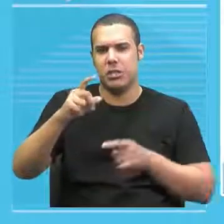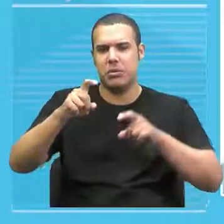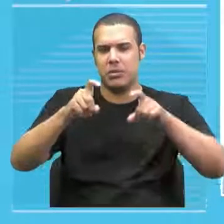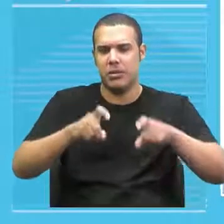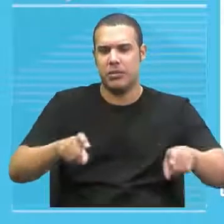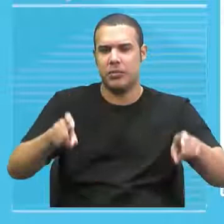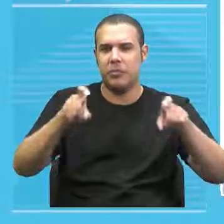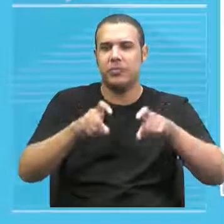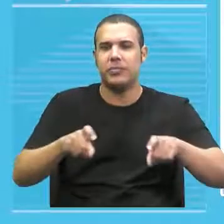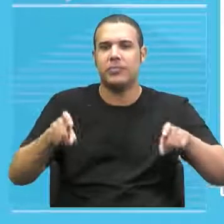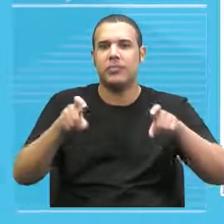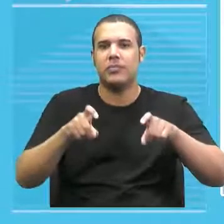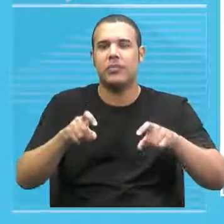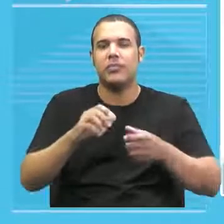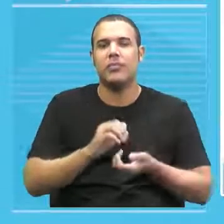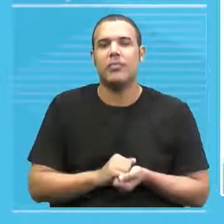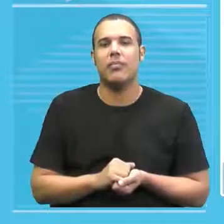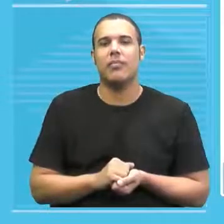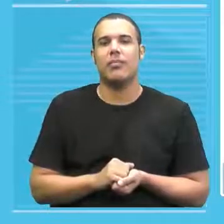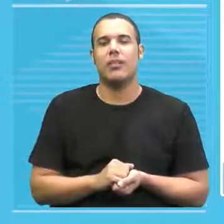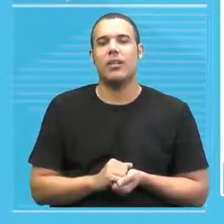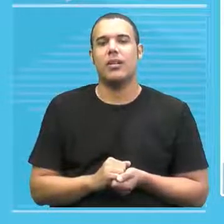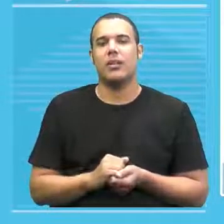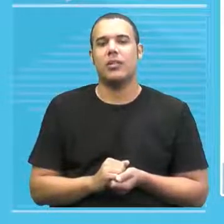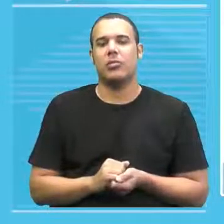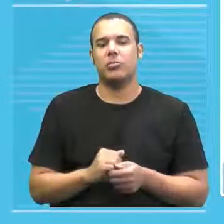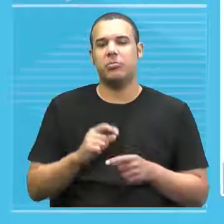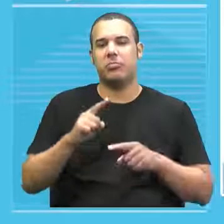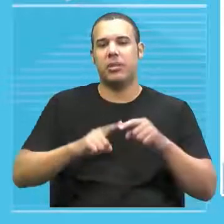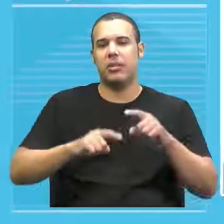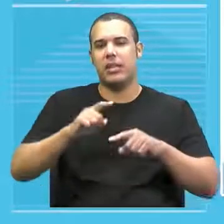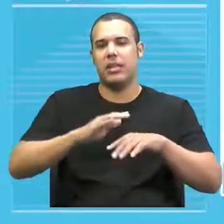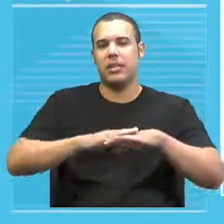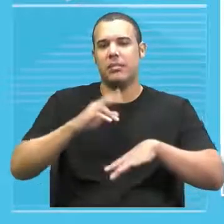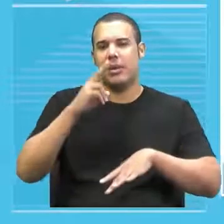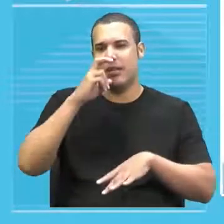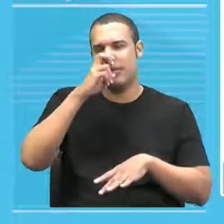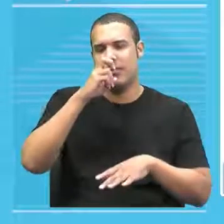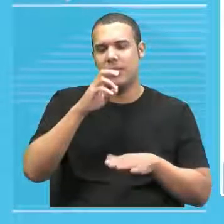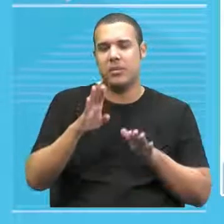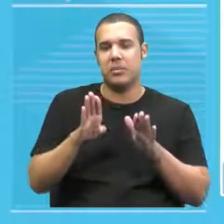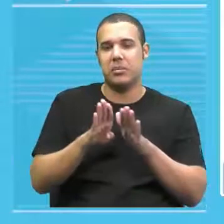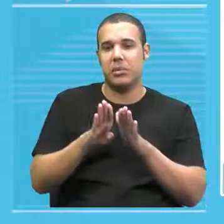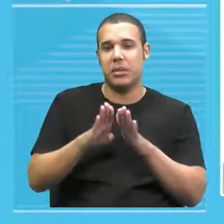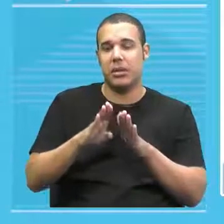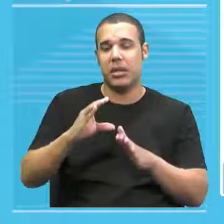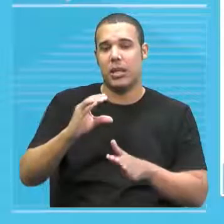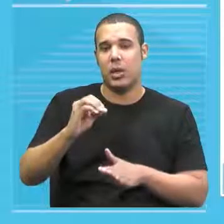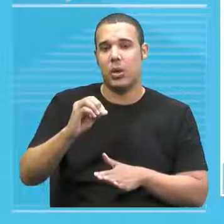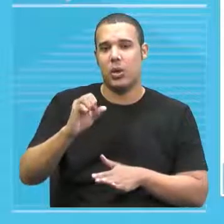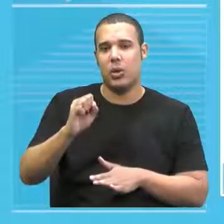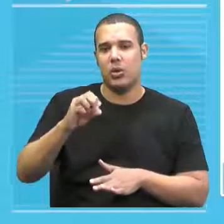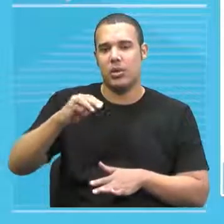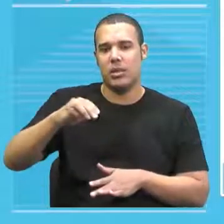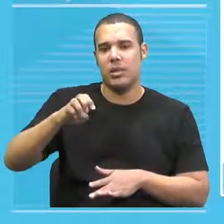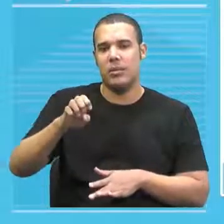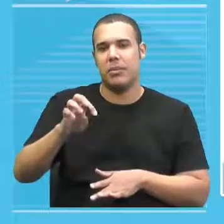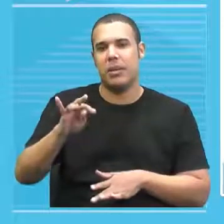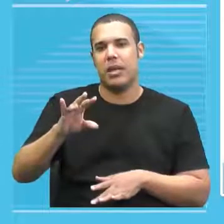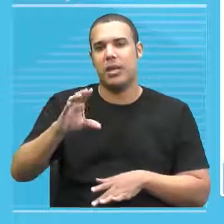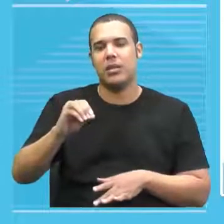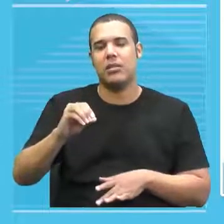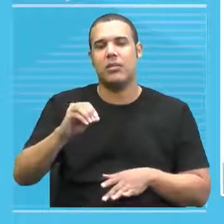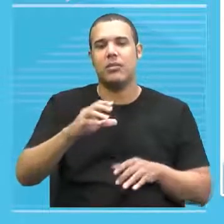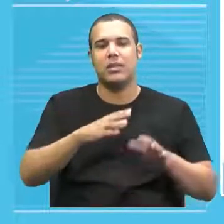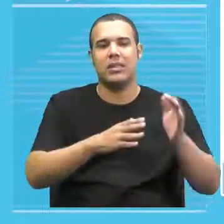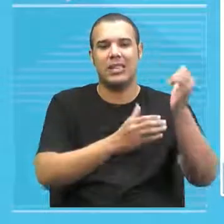em materiais impermeáveis em cosméticos tão beijão você extrai